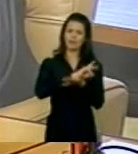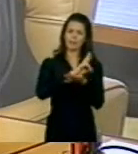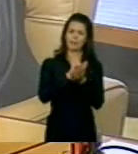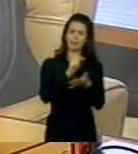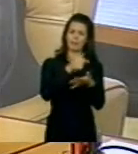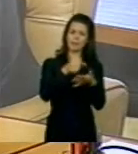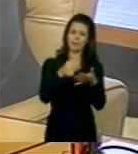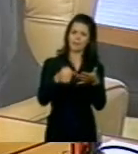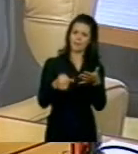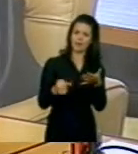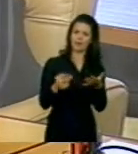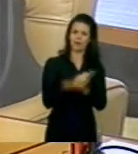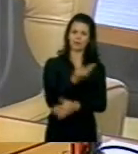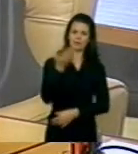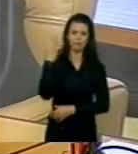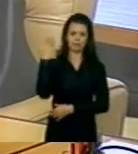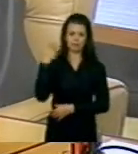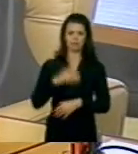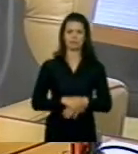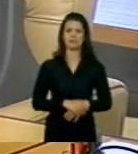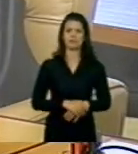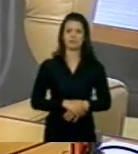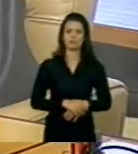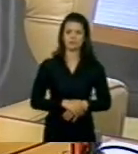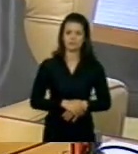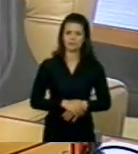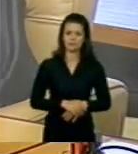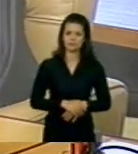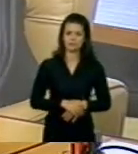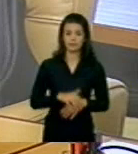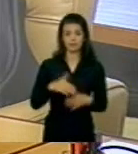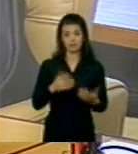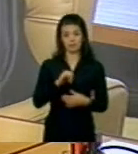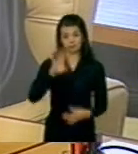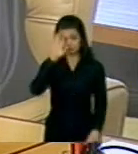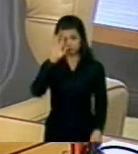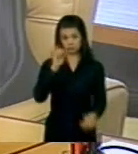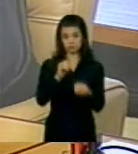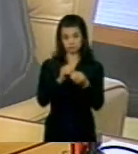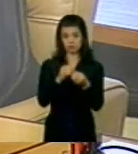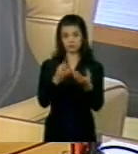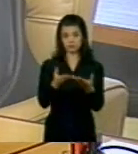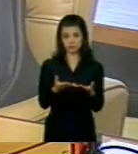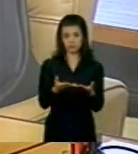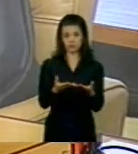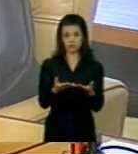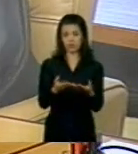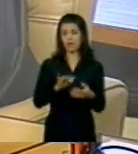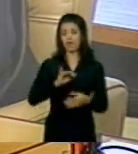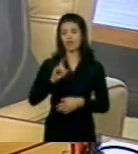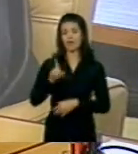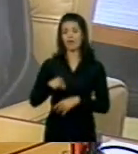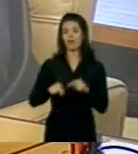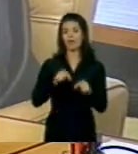diversos precedentes. Com todas as vênias de quem compreende de forma diversa, inaplicável o recurso